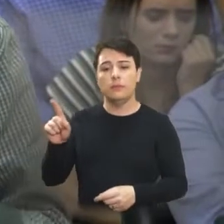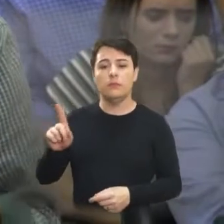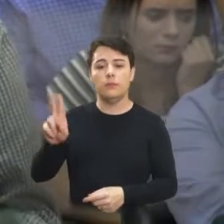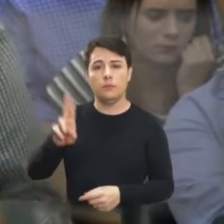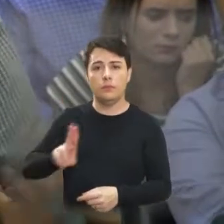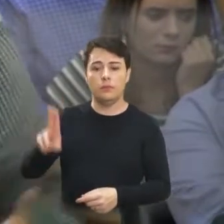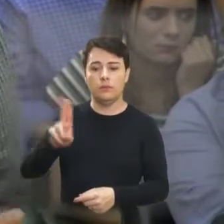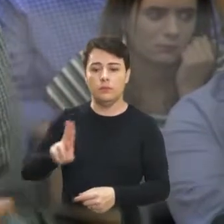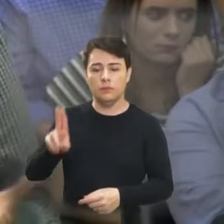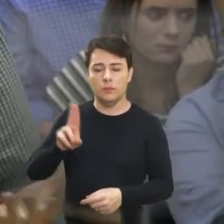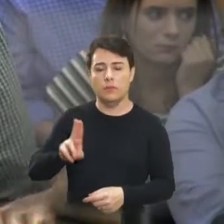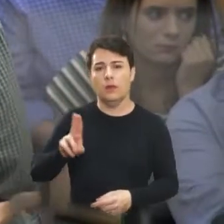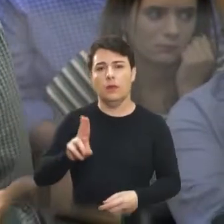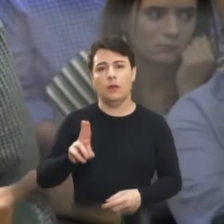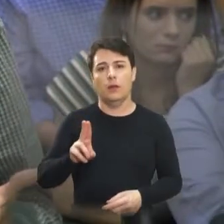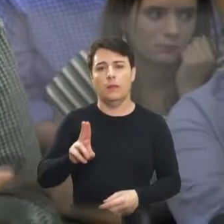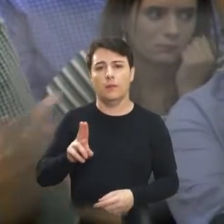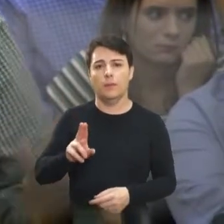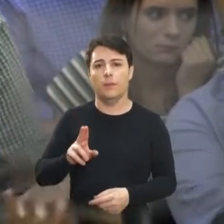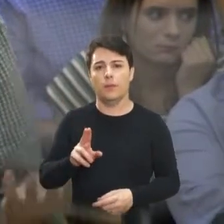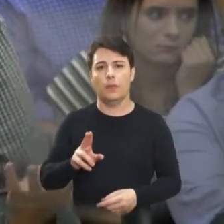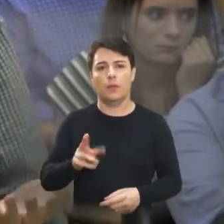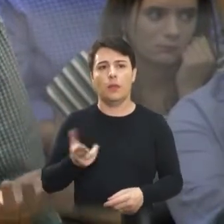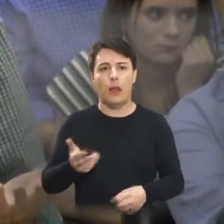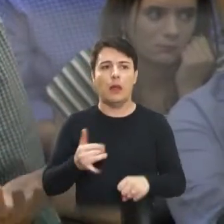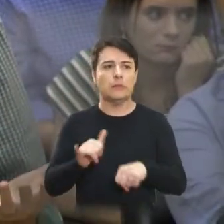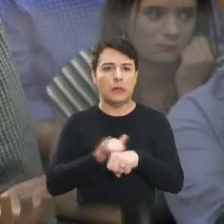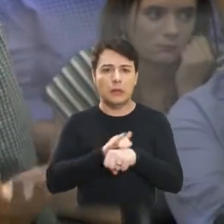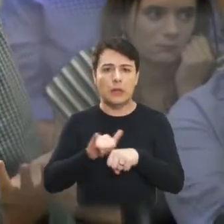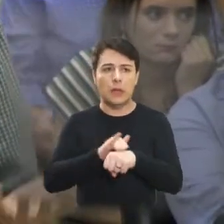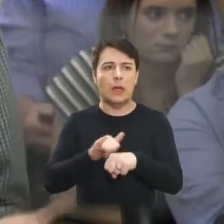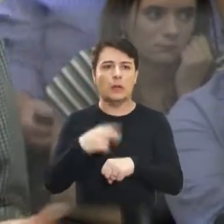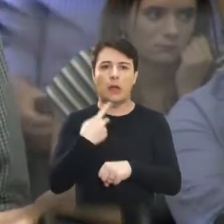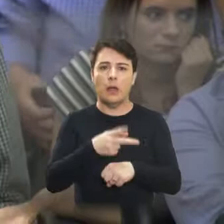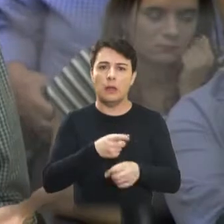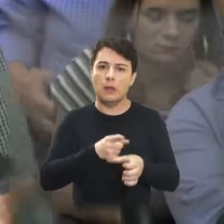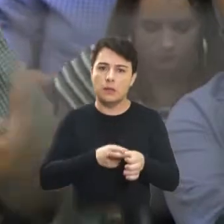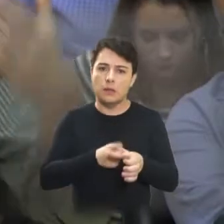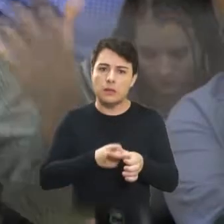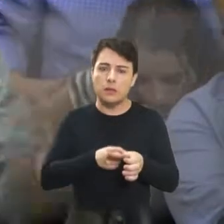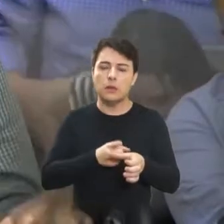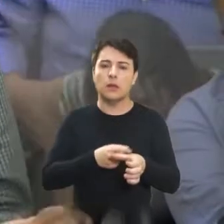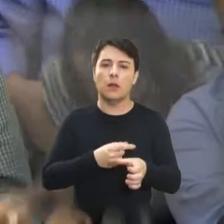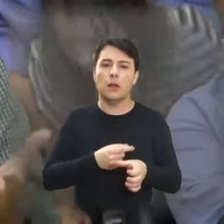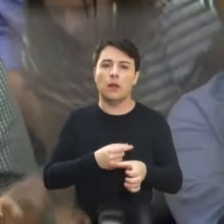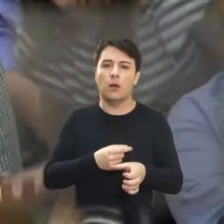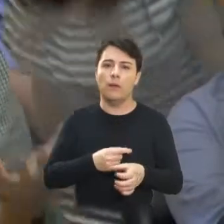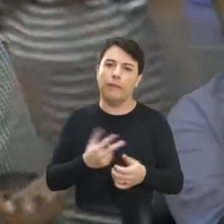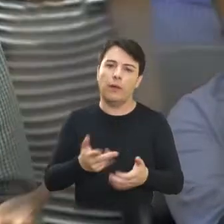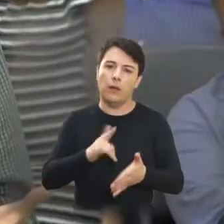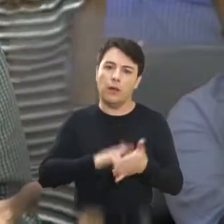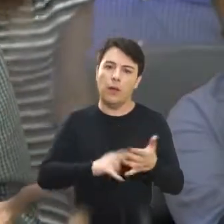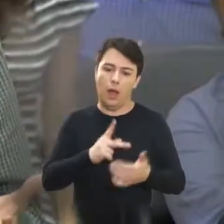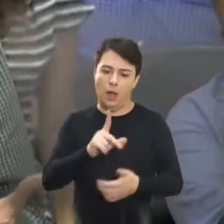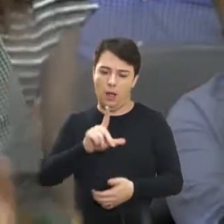os meios, instrumentos urbanísticos que o plano diretor já fornece, né, que o